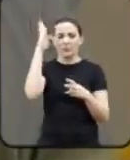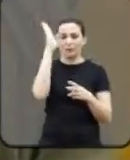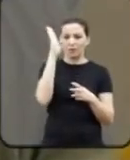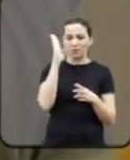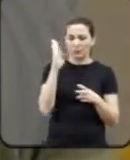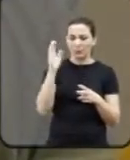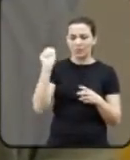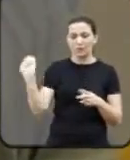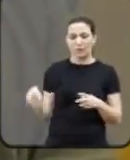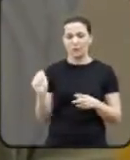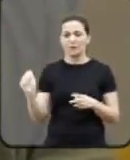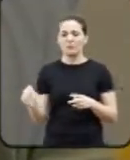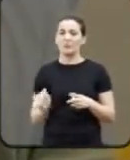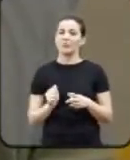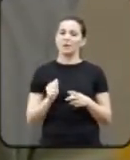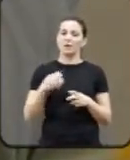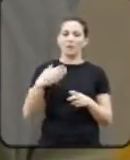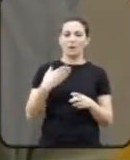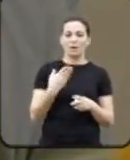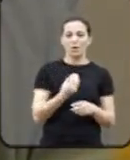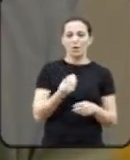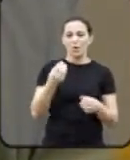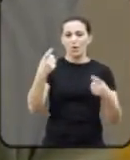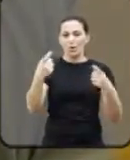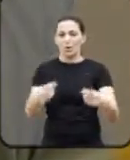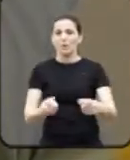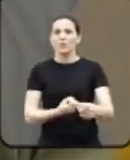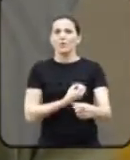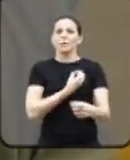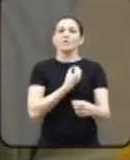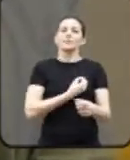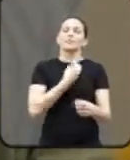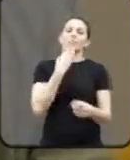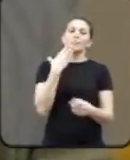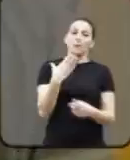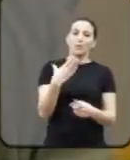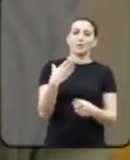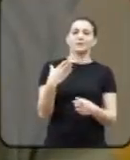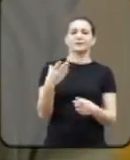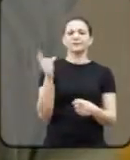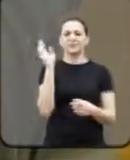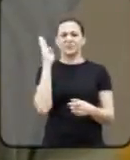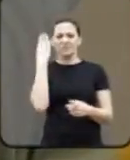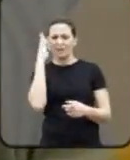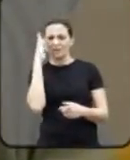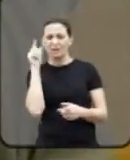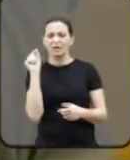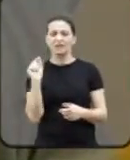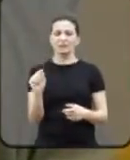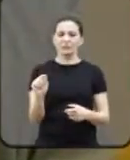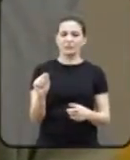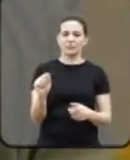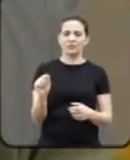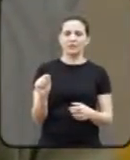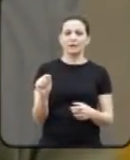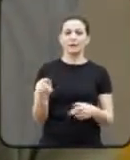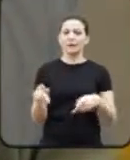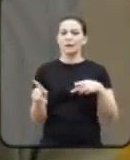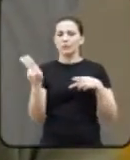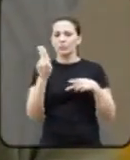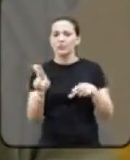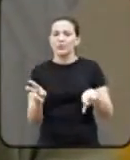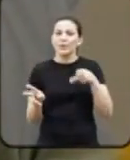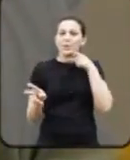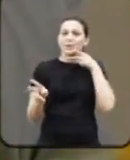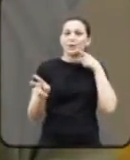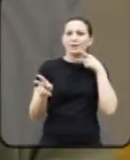mundo. Mas é evidente, quem está aqui sempre vai cobrar, né, com seriedade algumas coisas e às vezes até com leviandade,